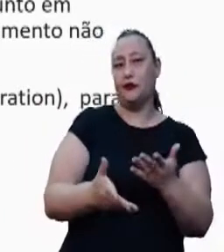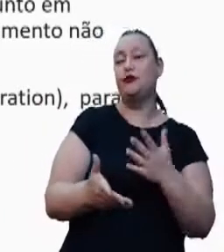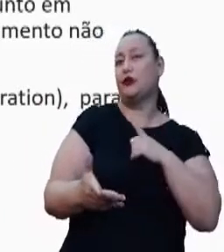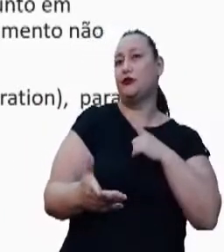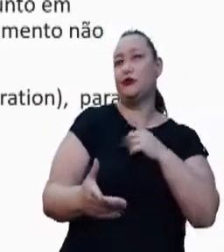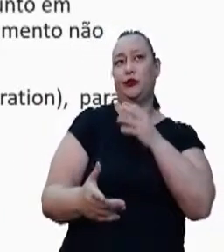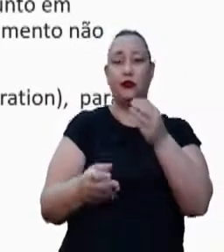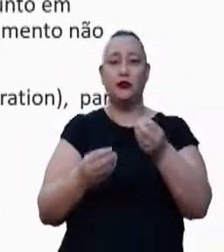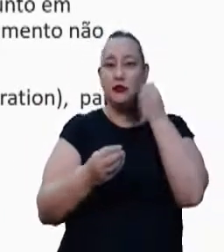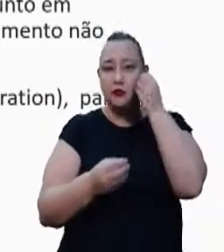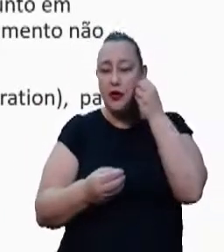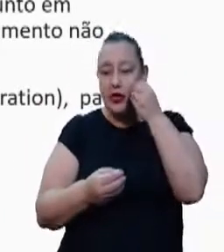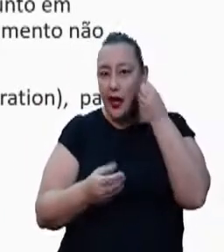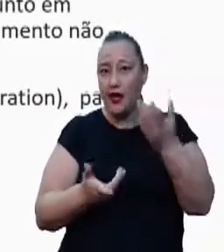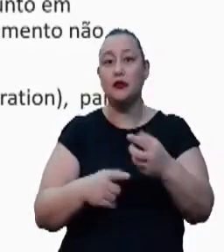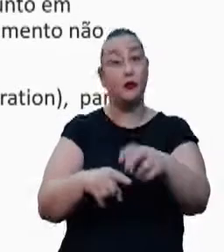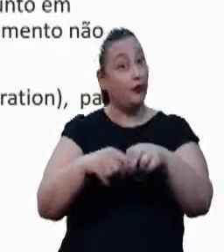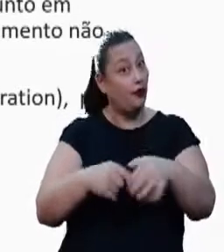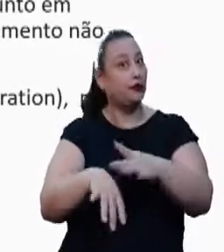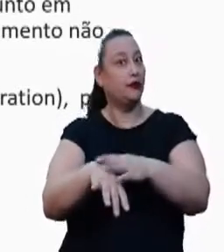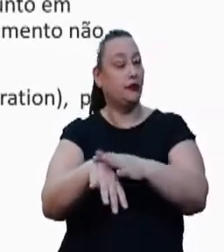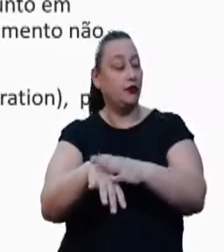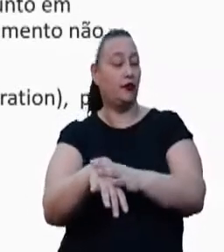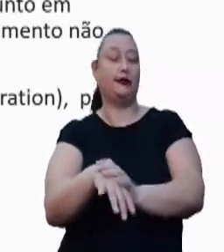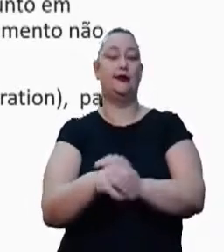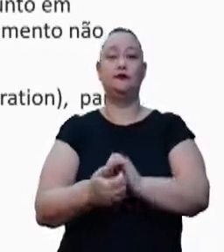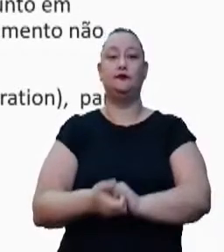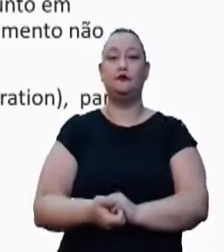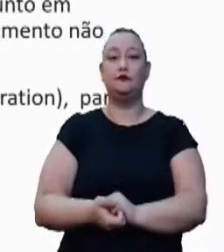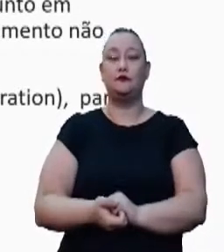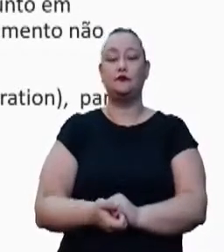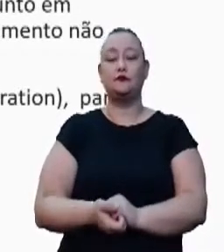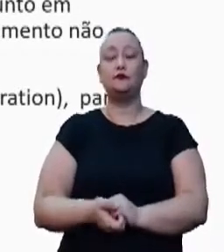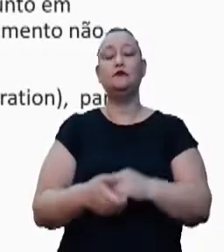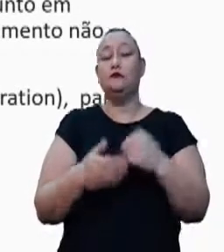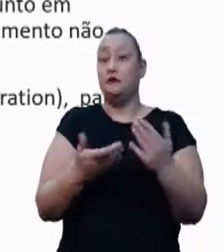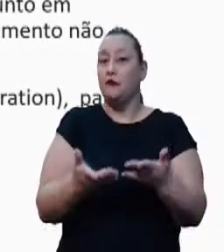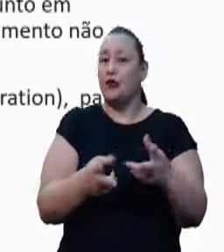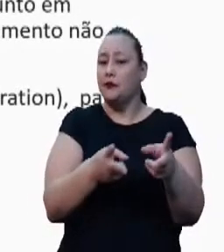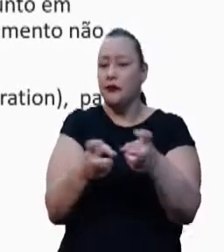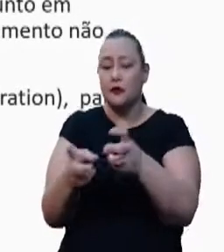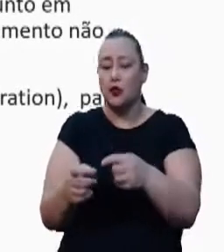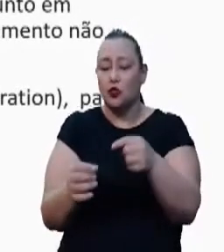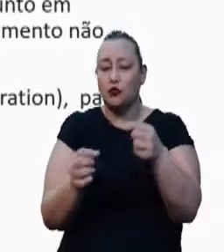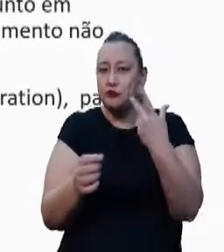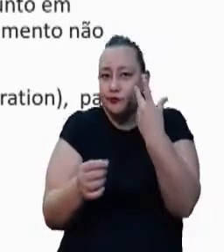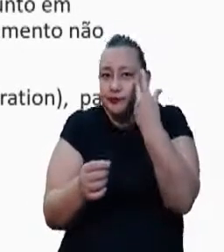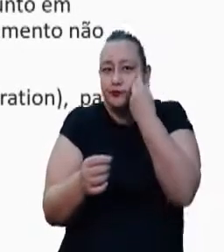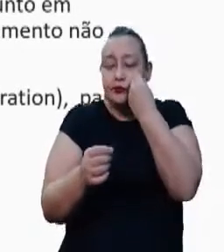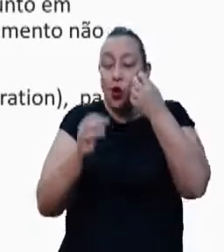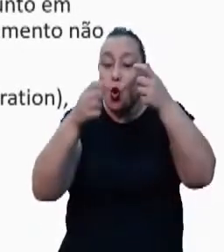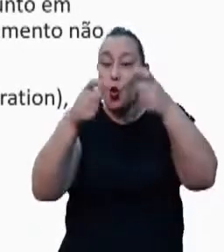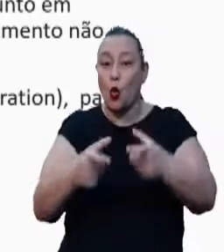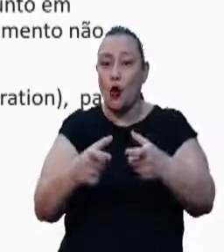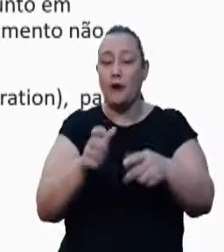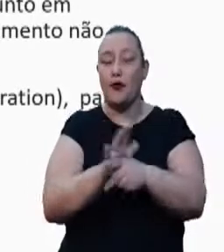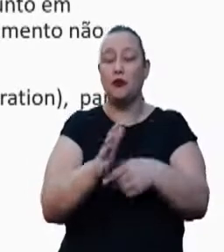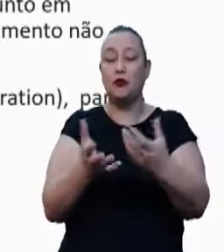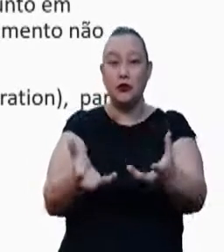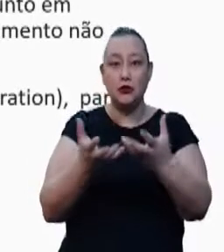correspondência pela doença, né, do botulismo. Então, ele viu que uma aplicação local nos músculos que ele